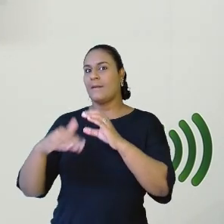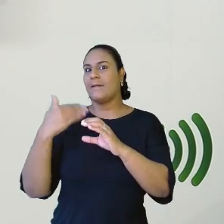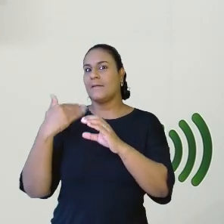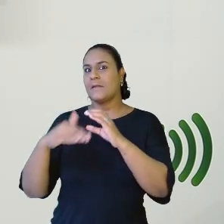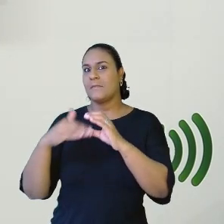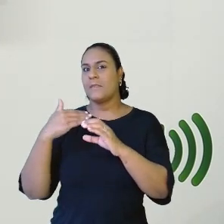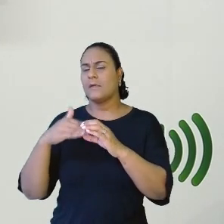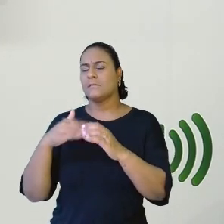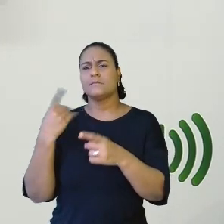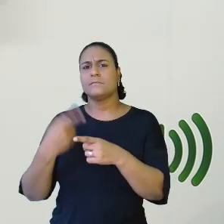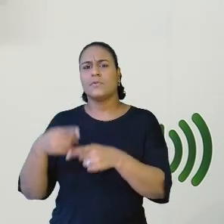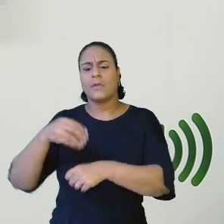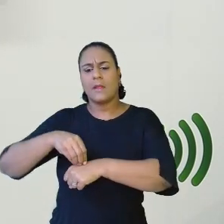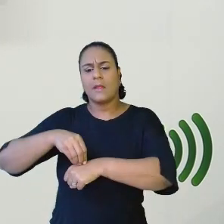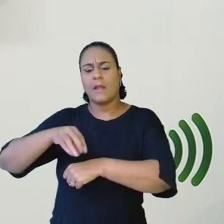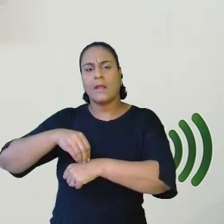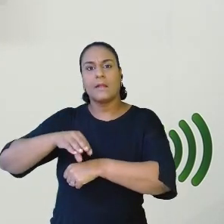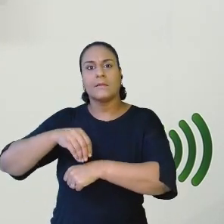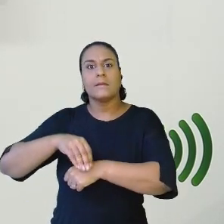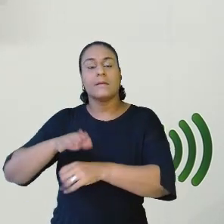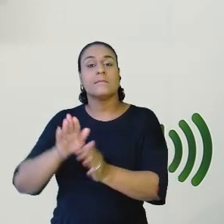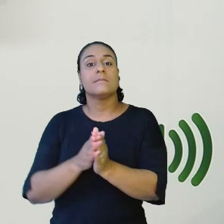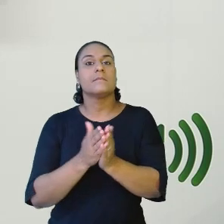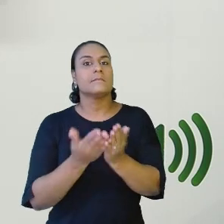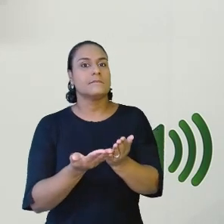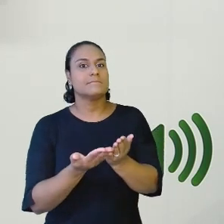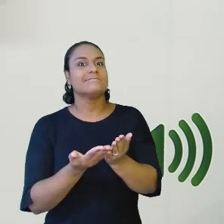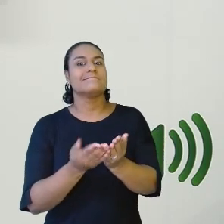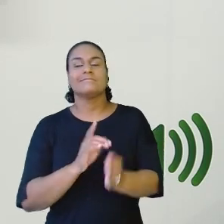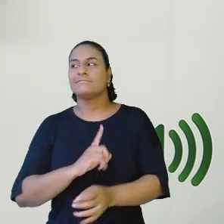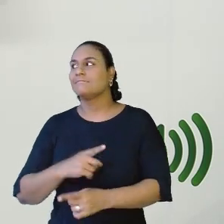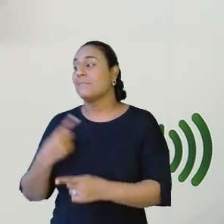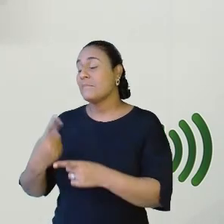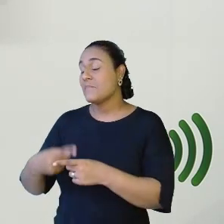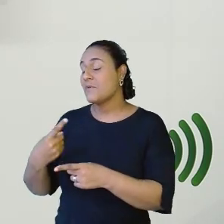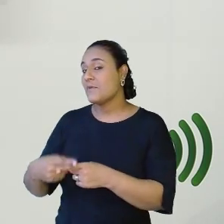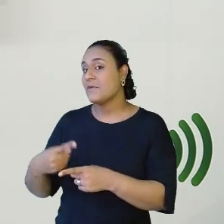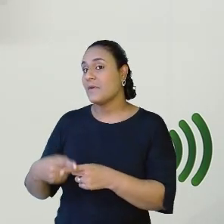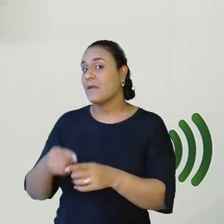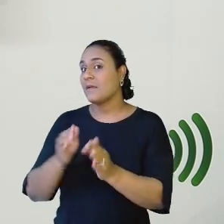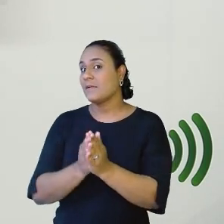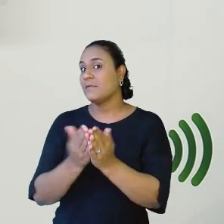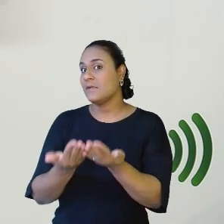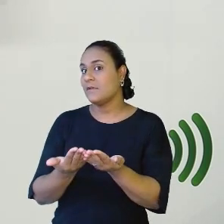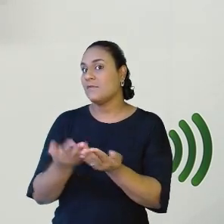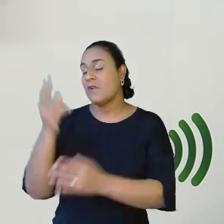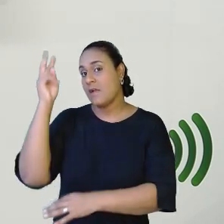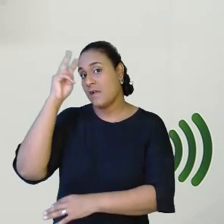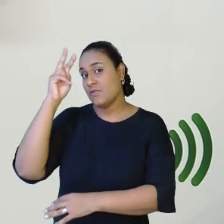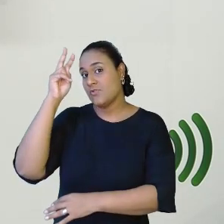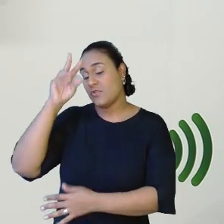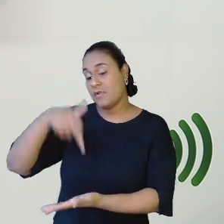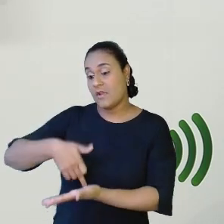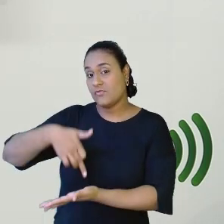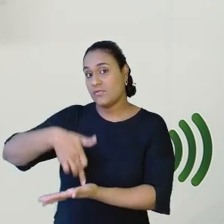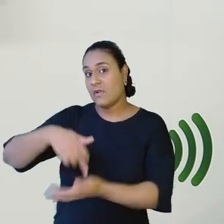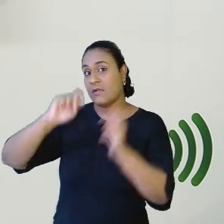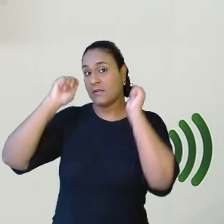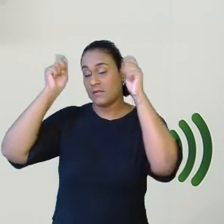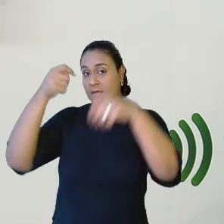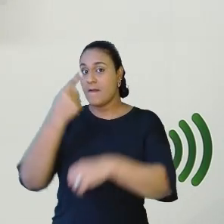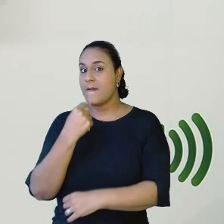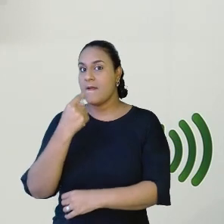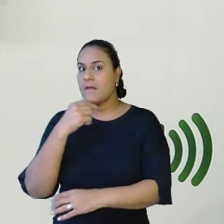dica do livro é Dois Chapéus Vermelhinhos? Porque neste livro, Chapeuzinho Vermelho e Saci Pererê